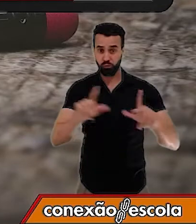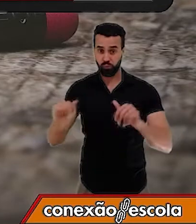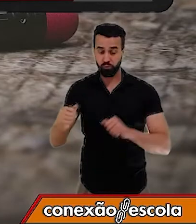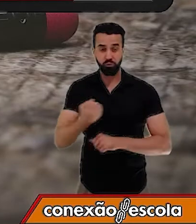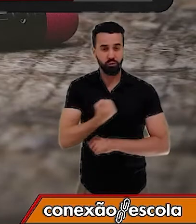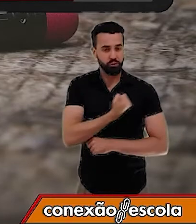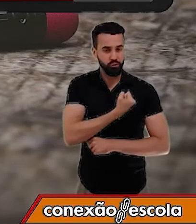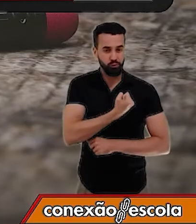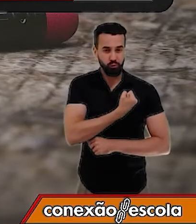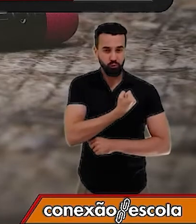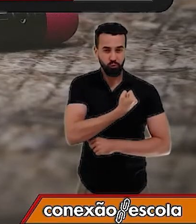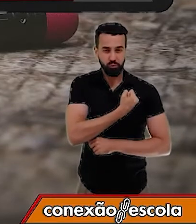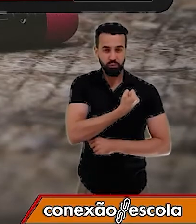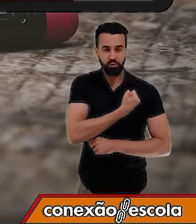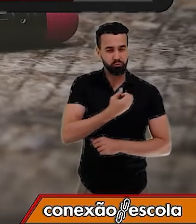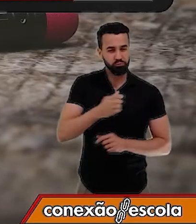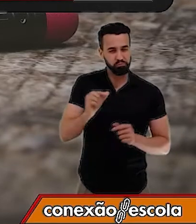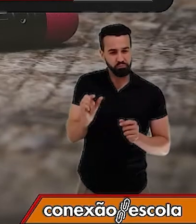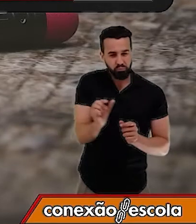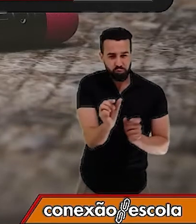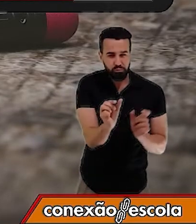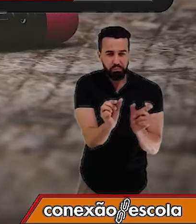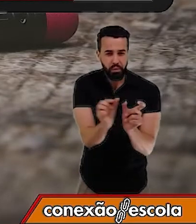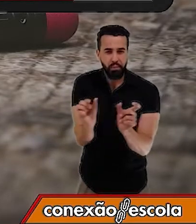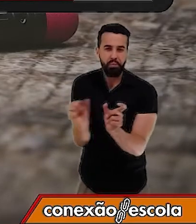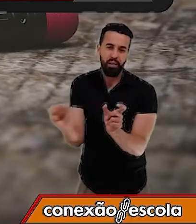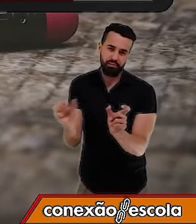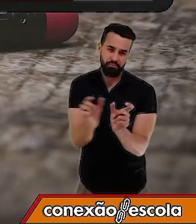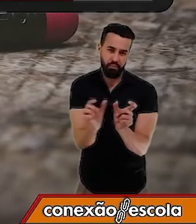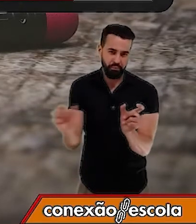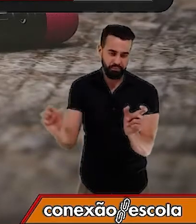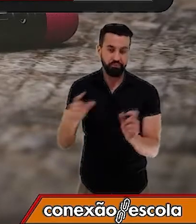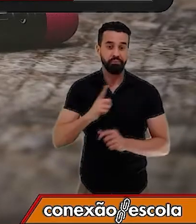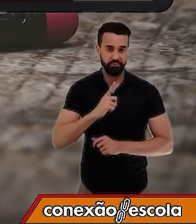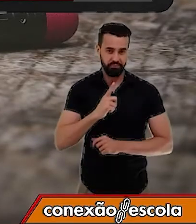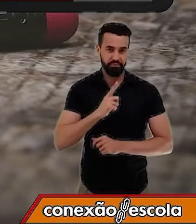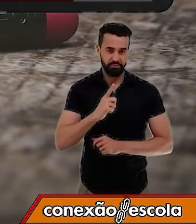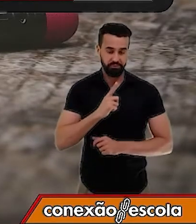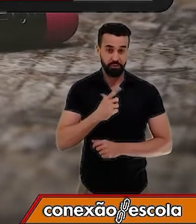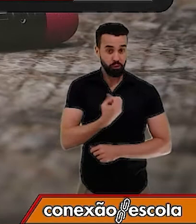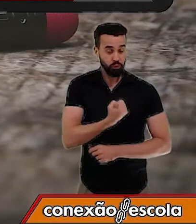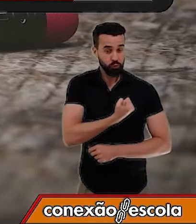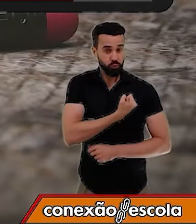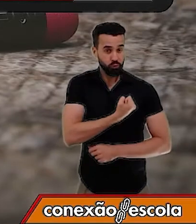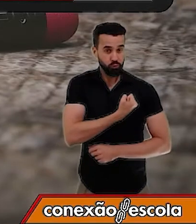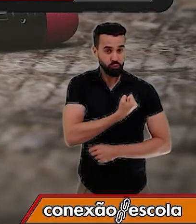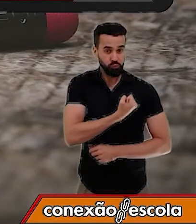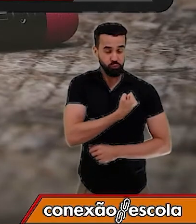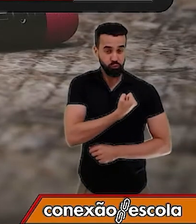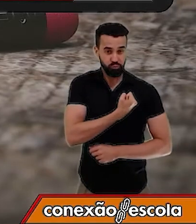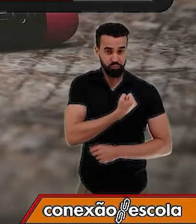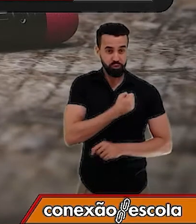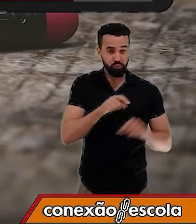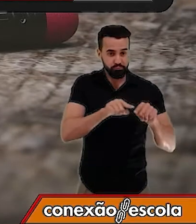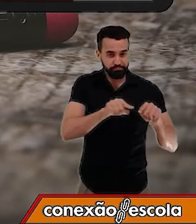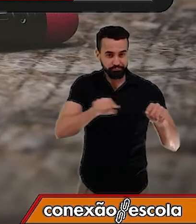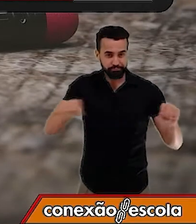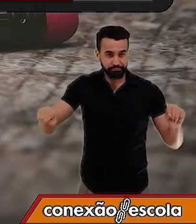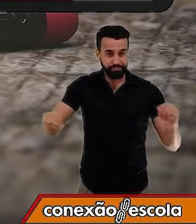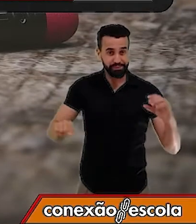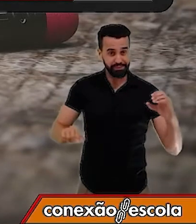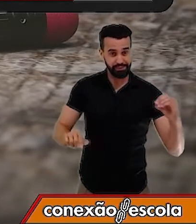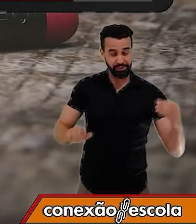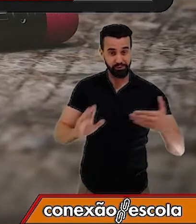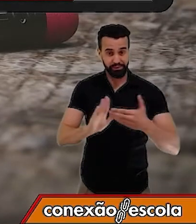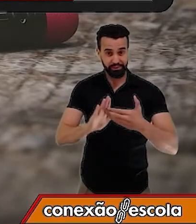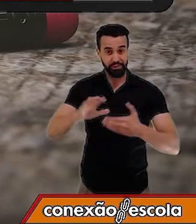formados unindo esses algarismos. Esse sistema de numeração que eu acabei de falar para vocês já sabem